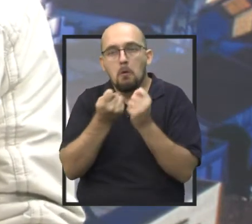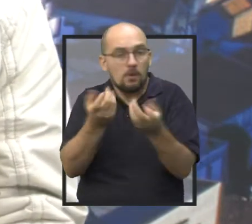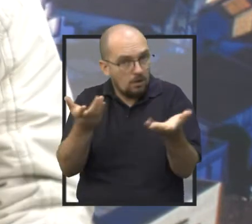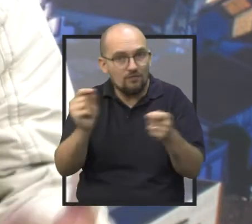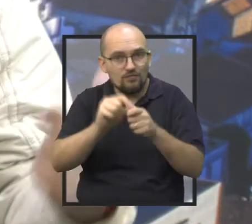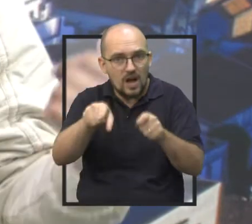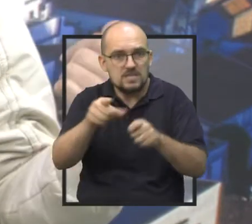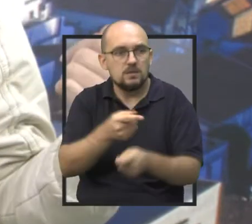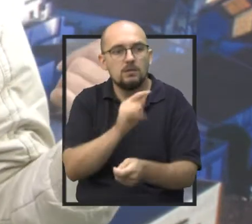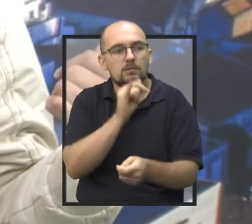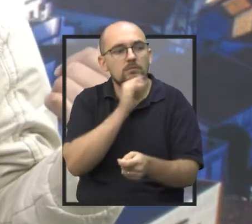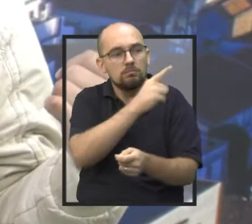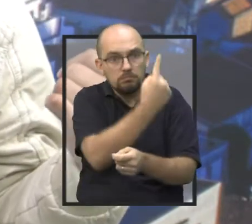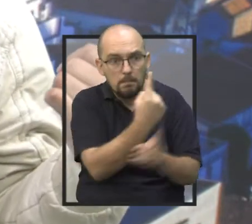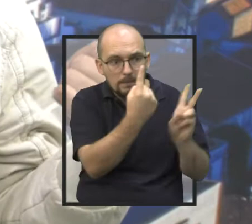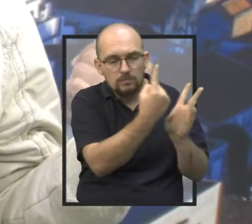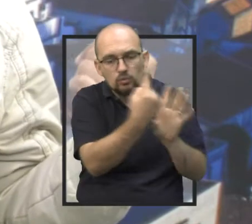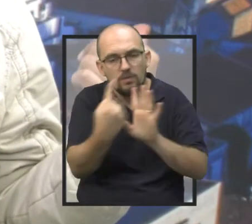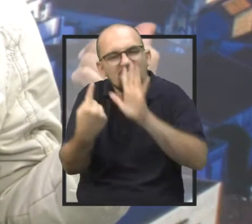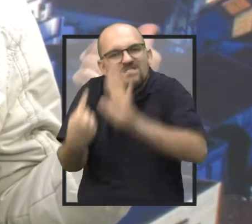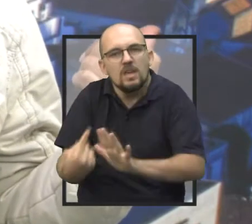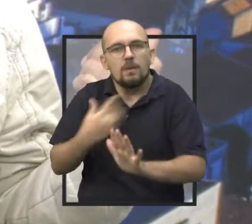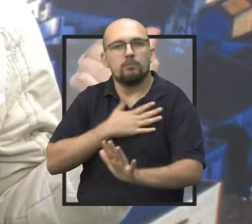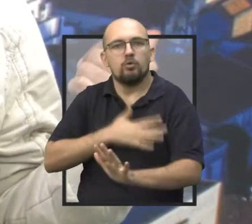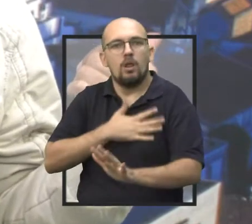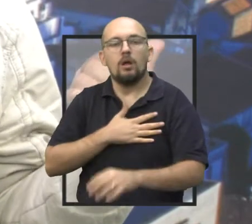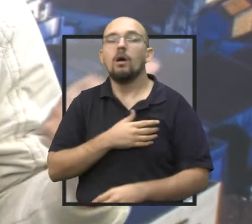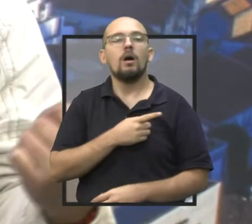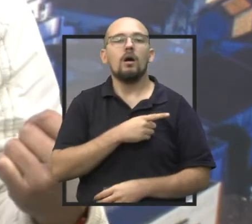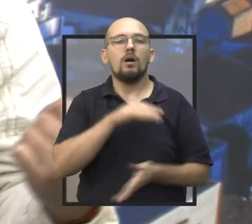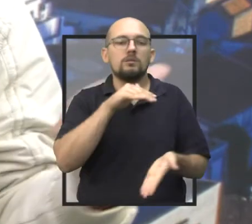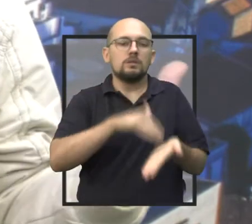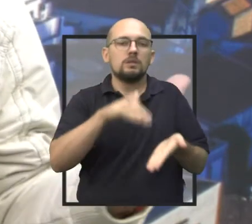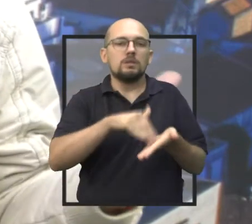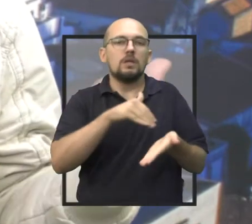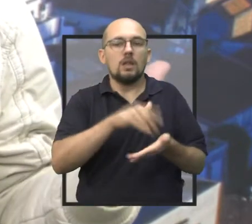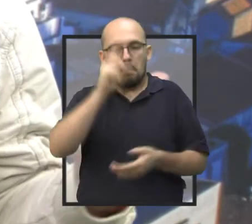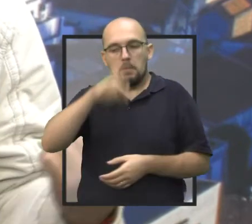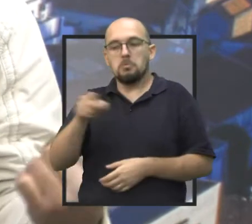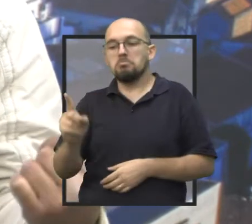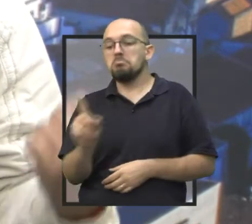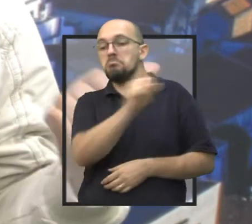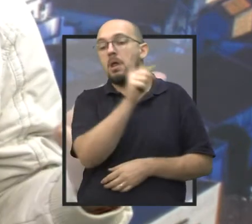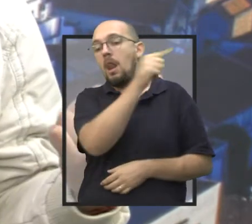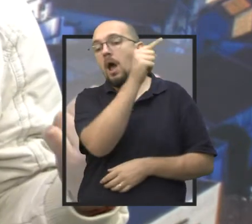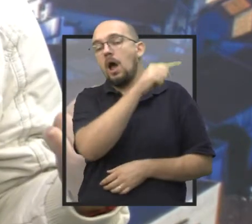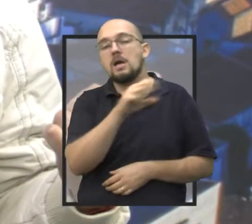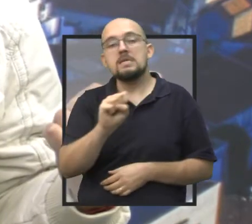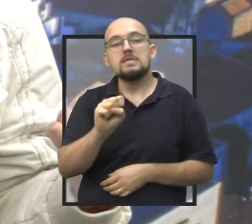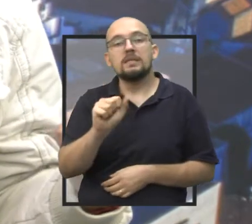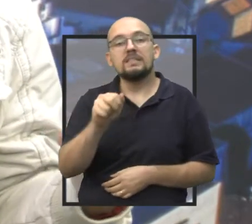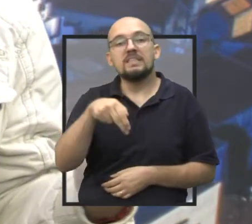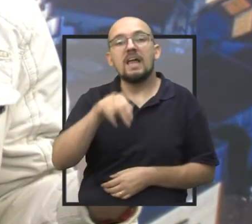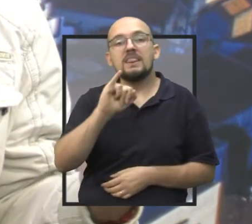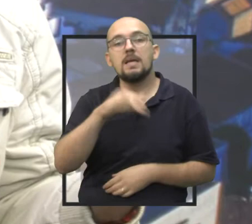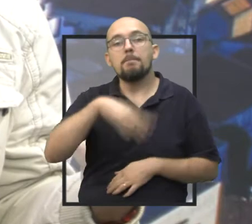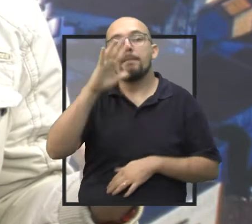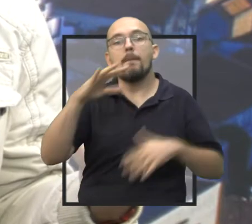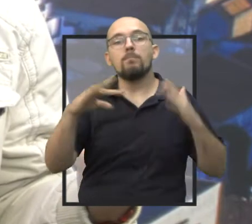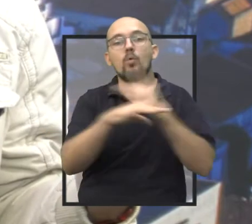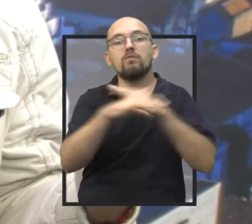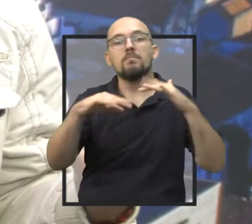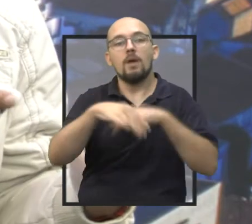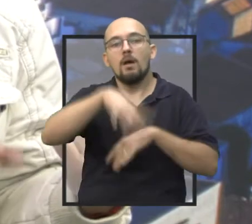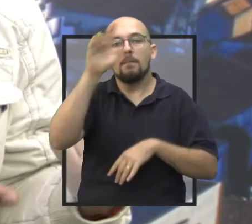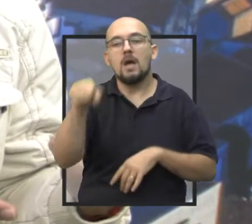economizar. Não, mas aí ela deslocou, a secretária deslocou para o SANE, dizendo que lá tem mais movimento, que precisa dele lá. Só que lá tem mais